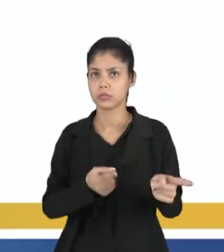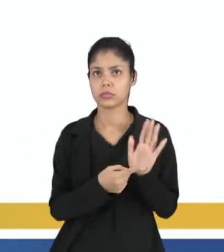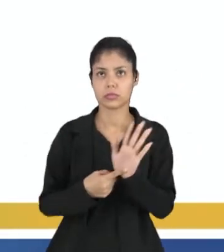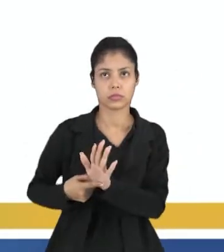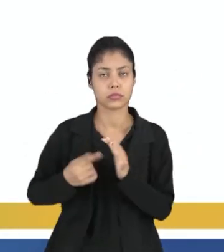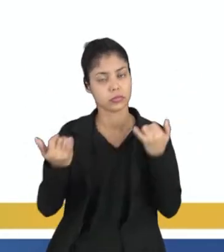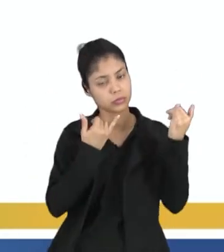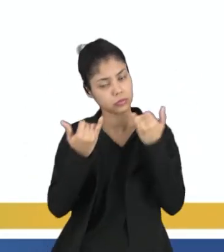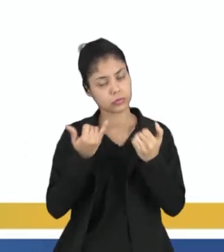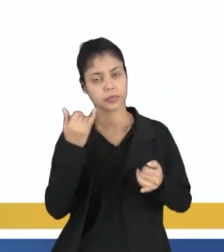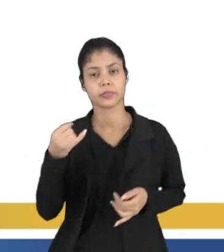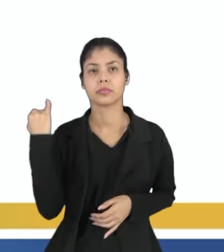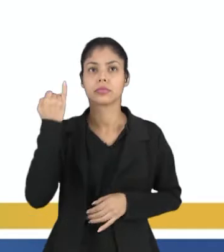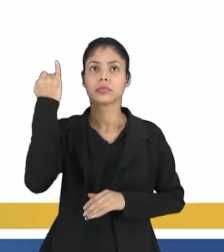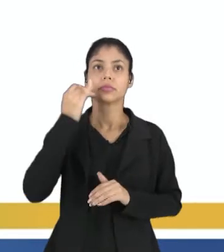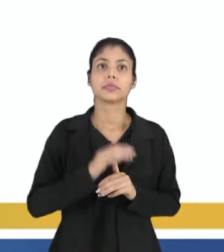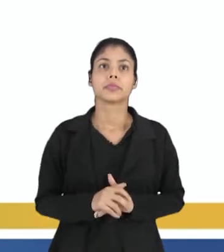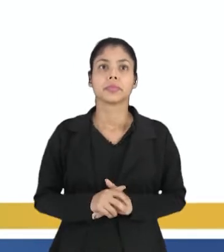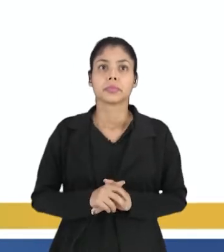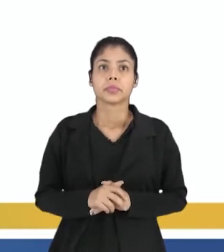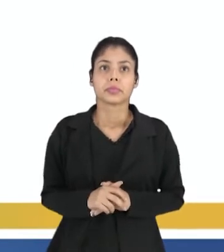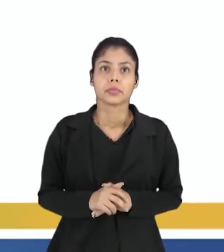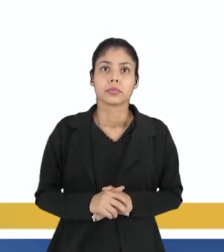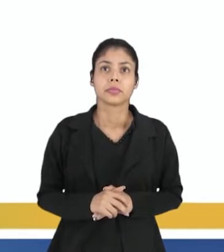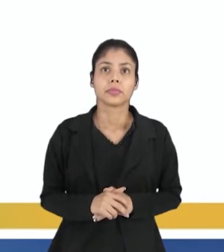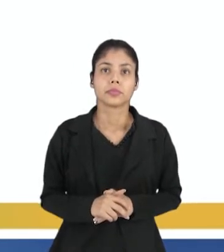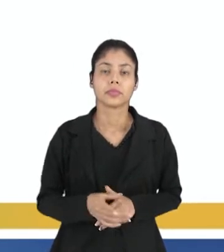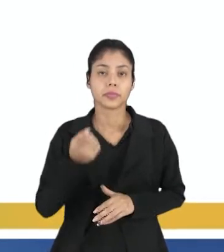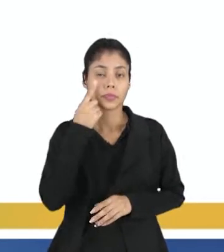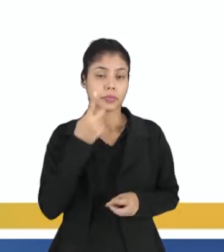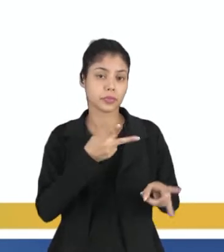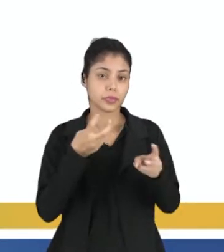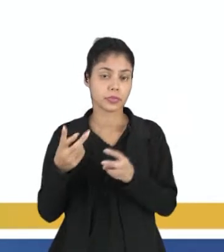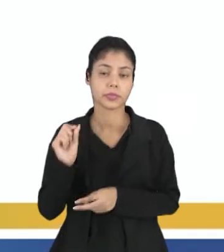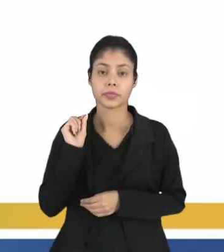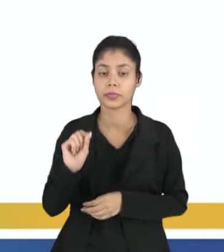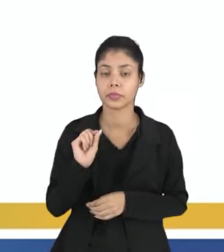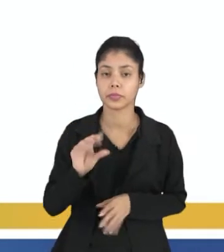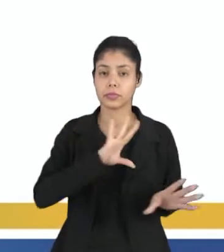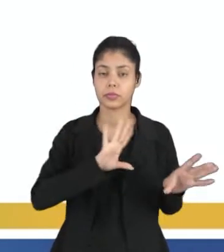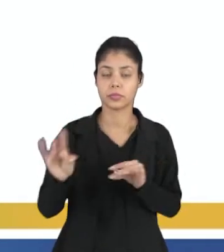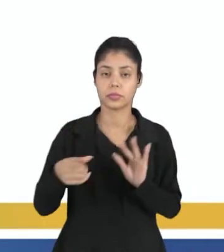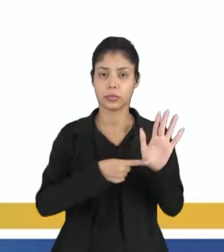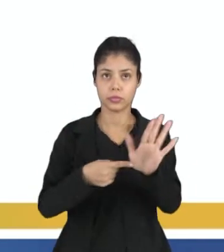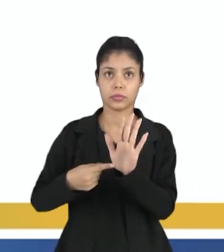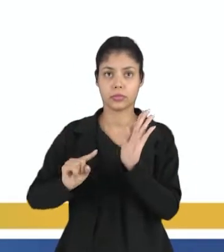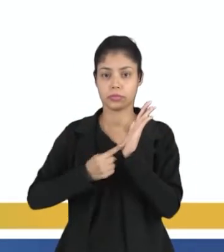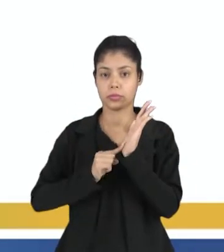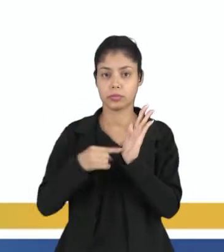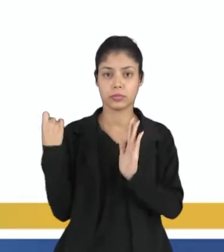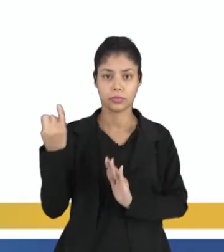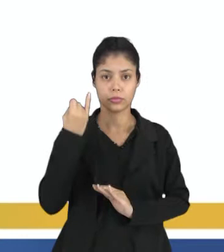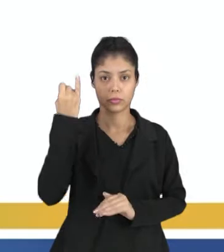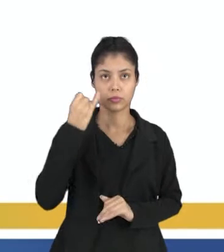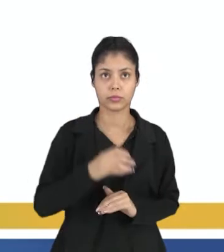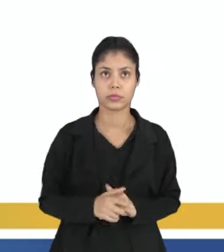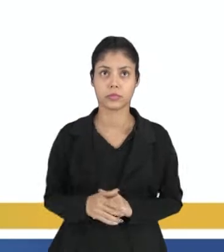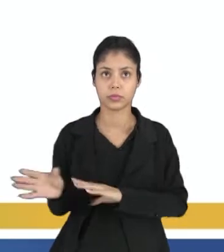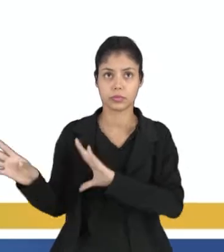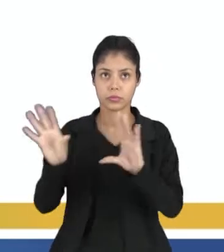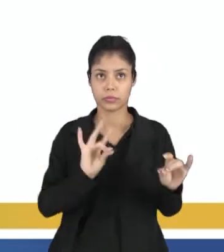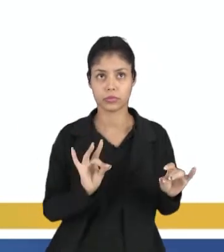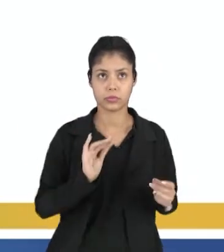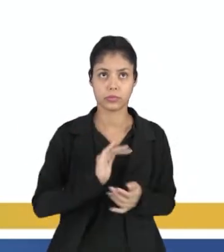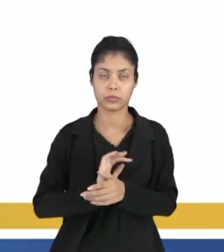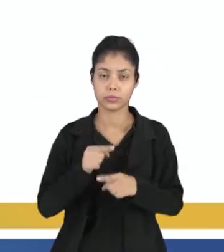nos proporciona importantes informações. Então, observe que vem destacado os pontos principais. Vamos